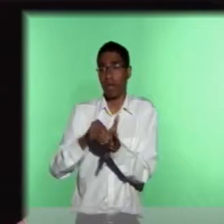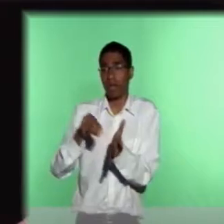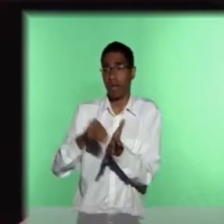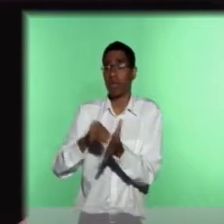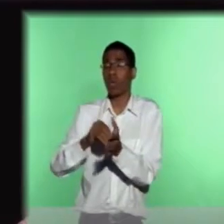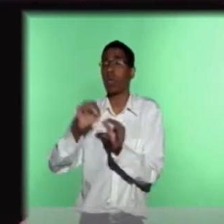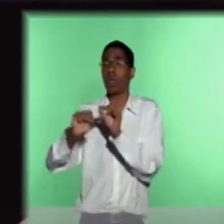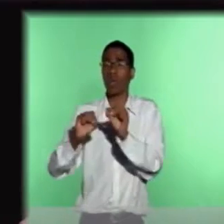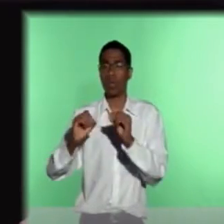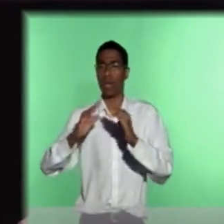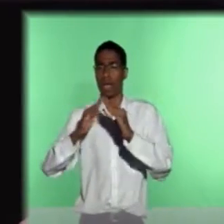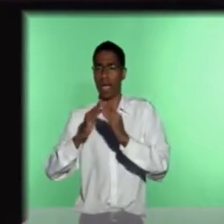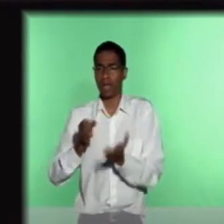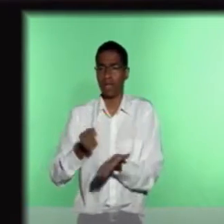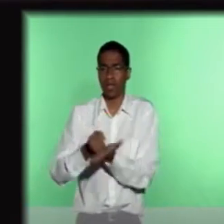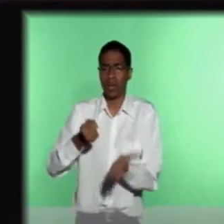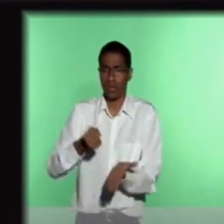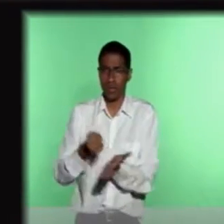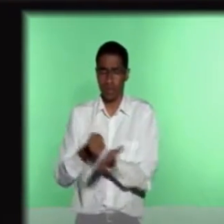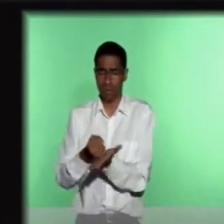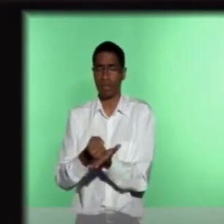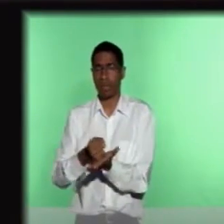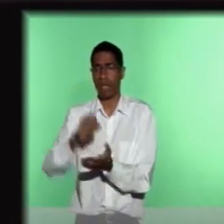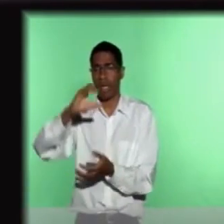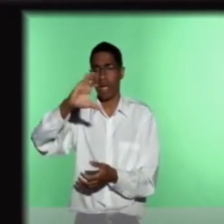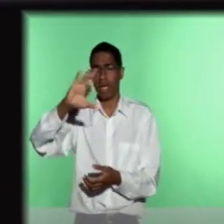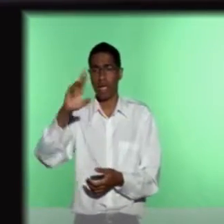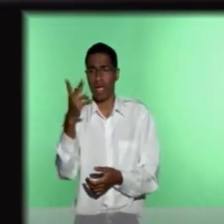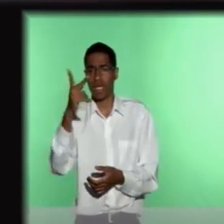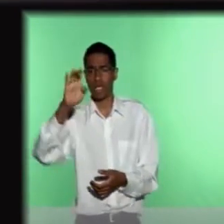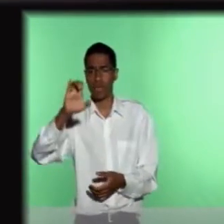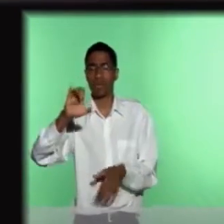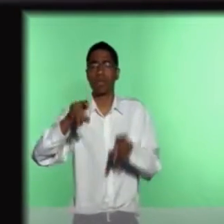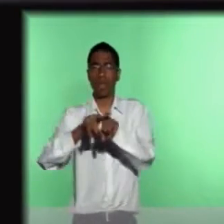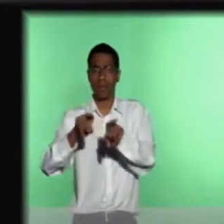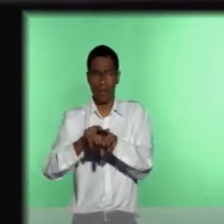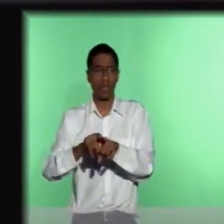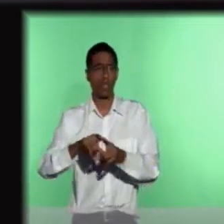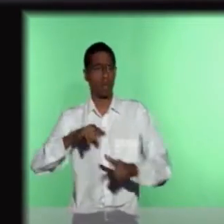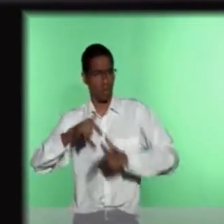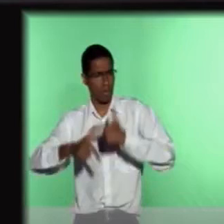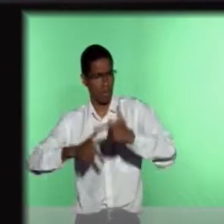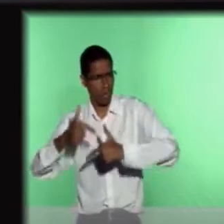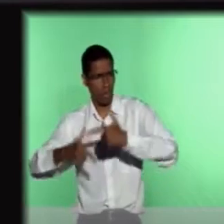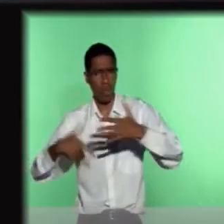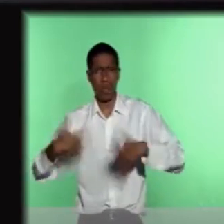creche. E esse é um problema. Mas o fato é que a gente tem um marco legal muito arrojado,